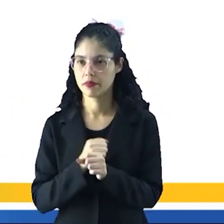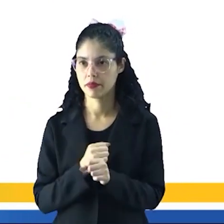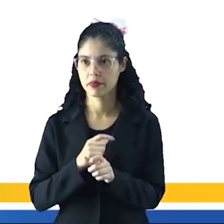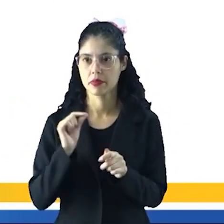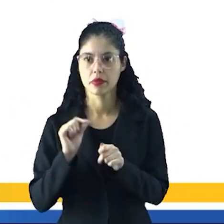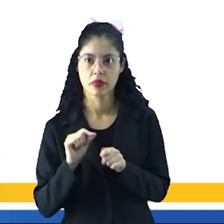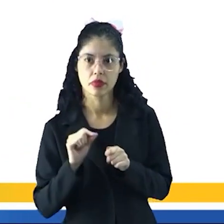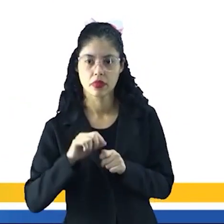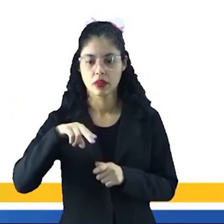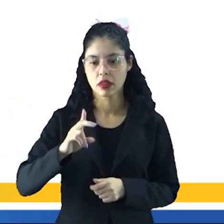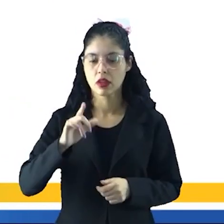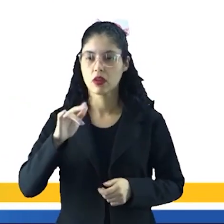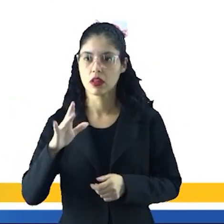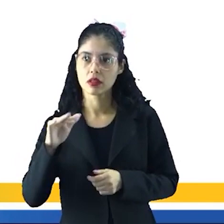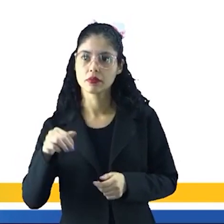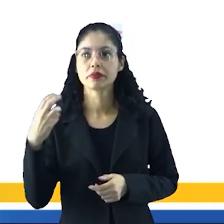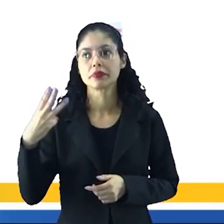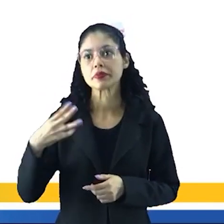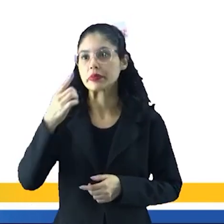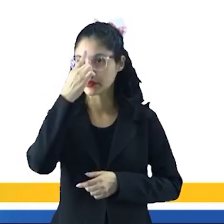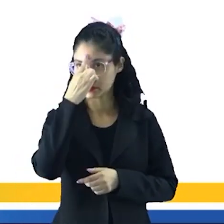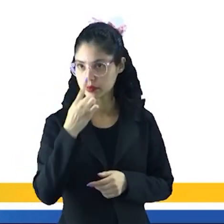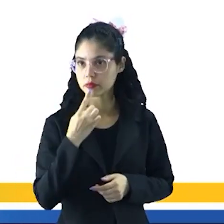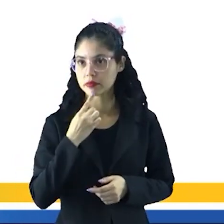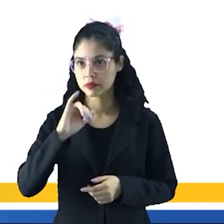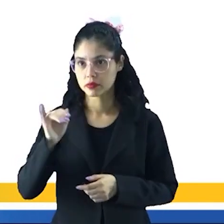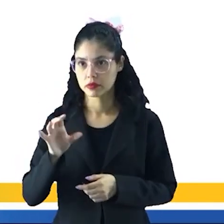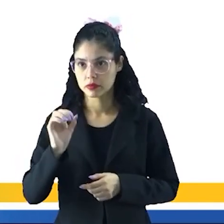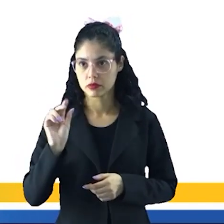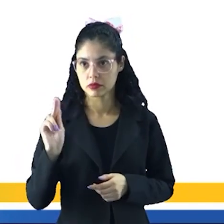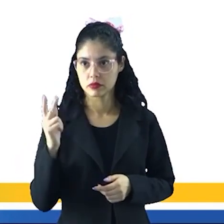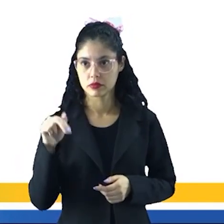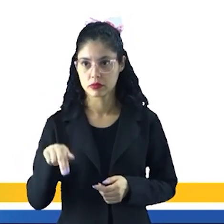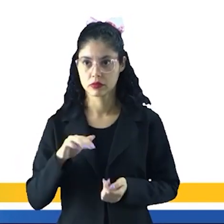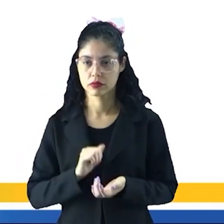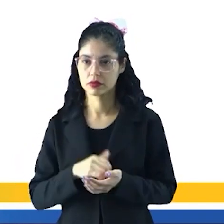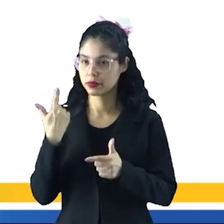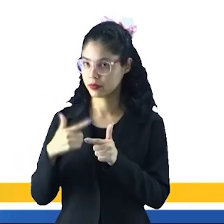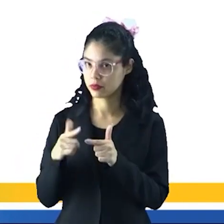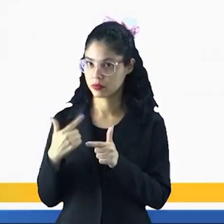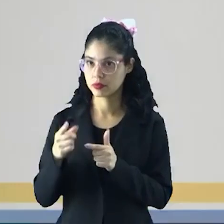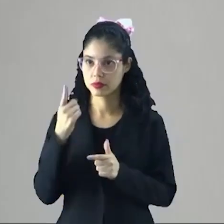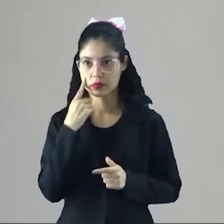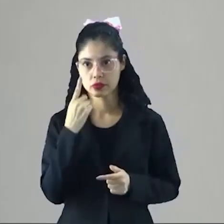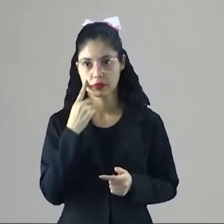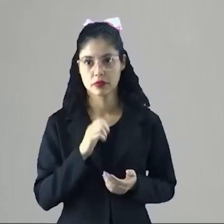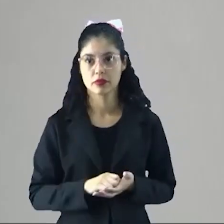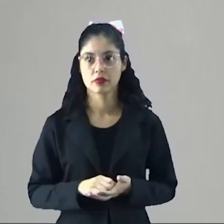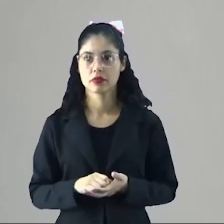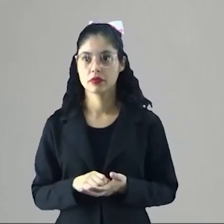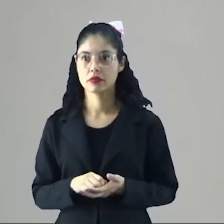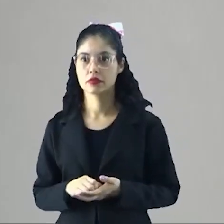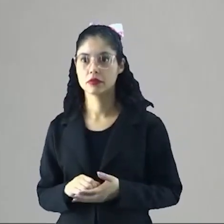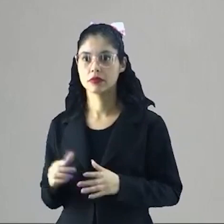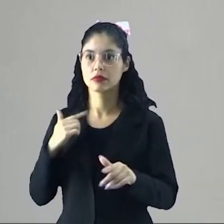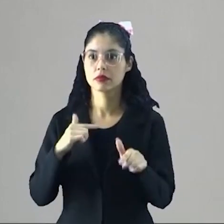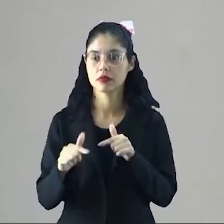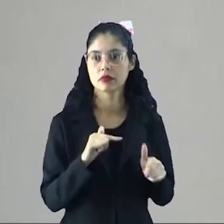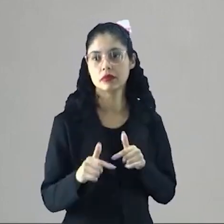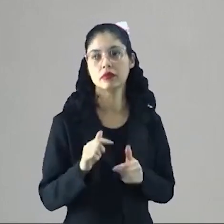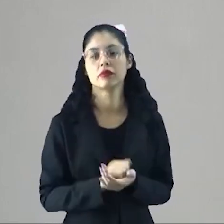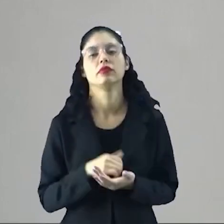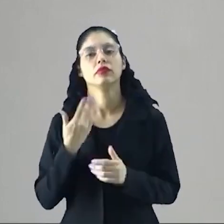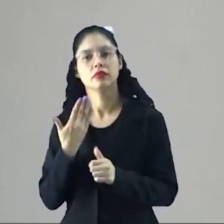obra neoclássica. E a terceira é a imagem de John Lennon. Gente, o problema, olha só, ele